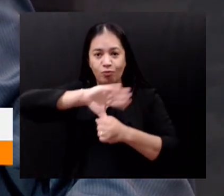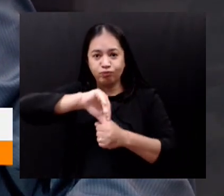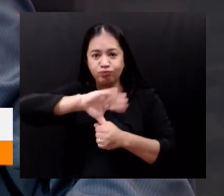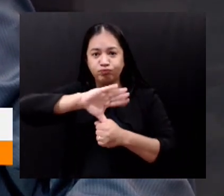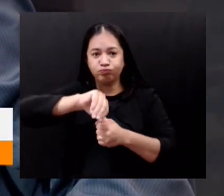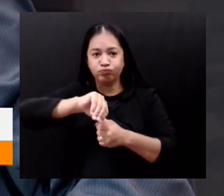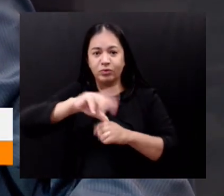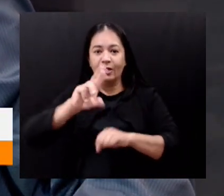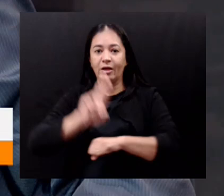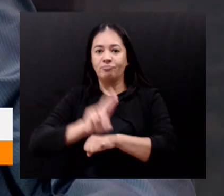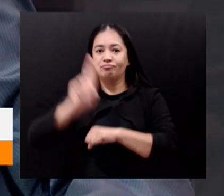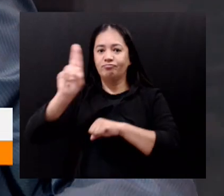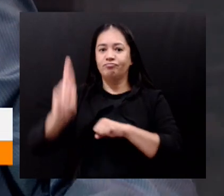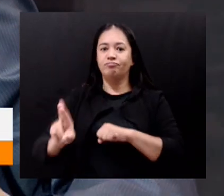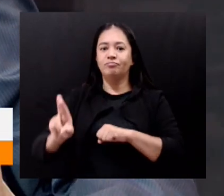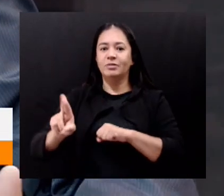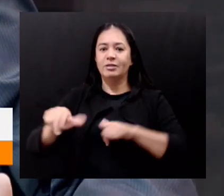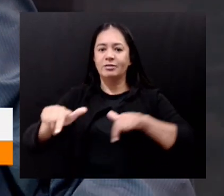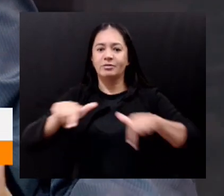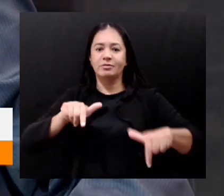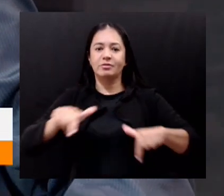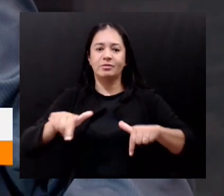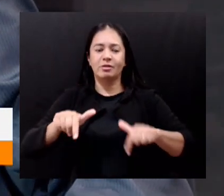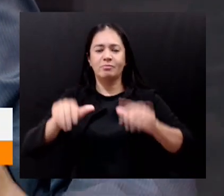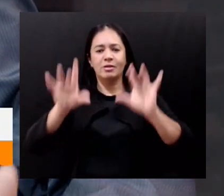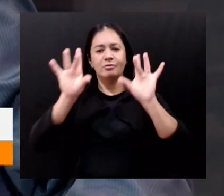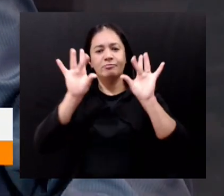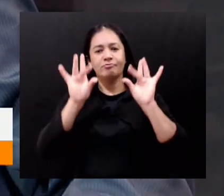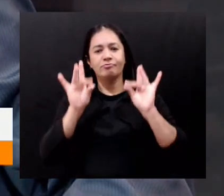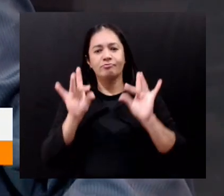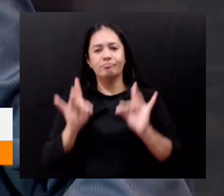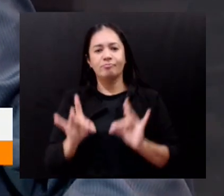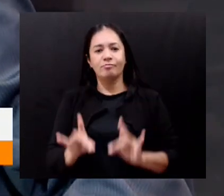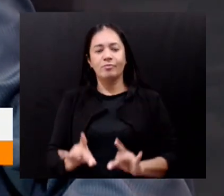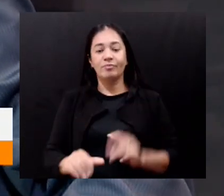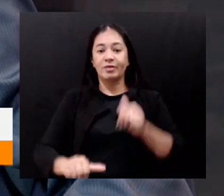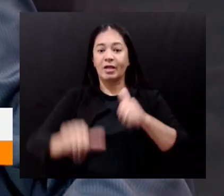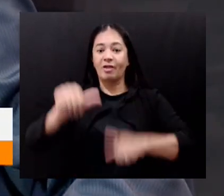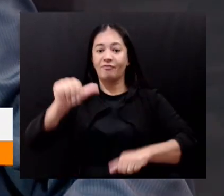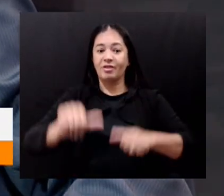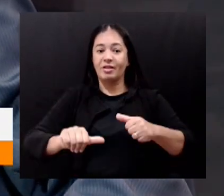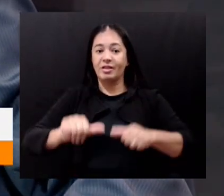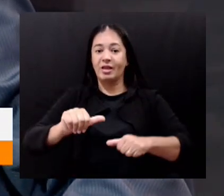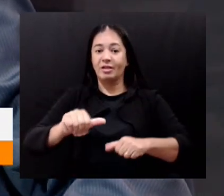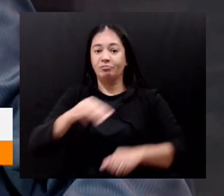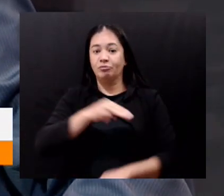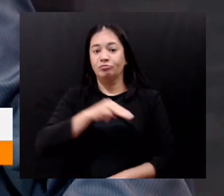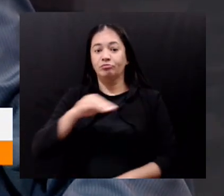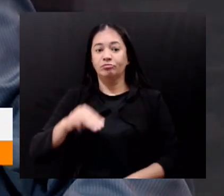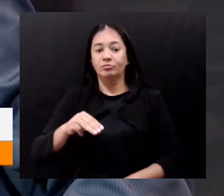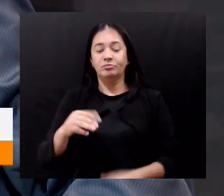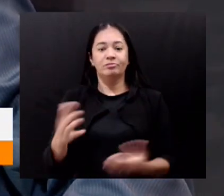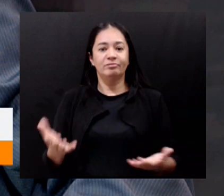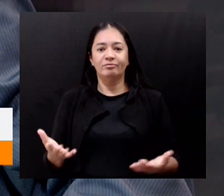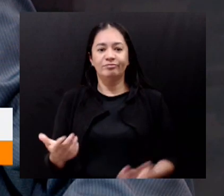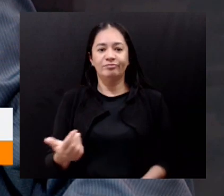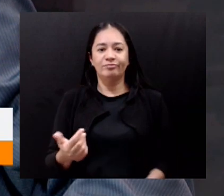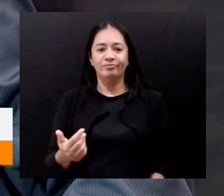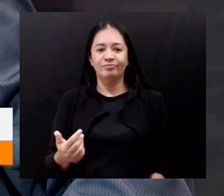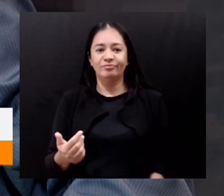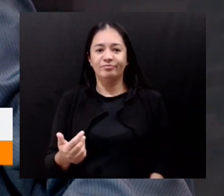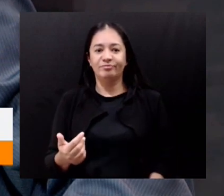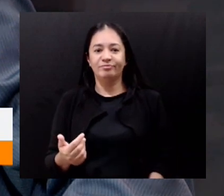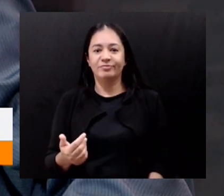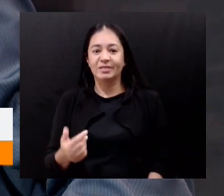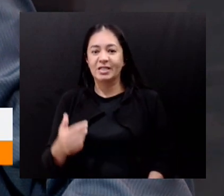com critério avaliado pelos funcionários do Ministério do Exterior italiano que trabalham nos consulados, não teríamos esse pecado original,